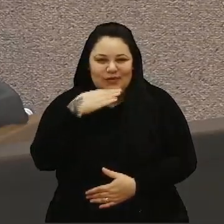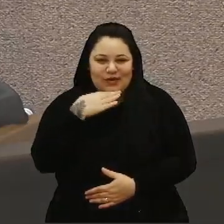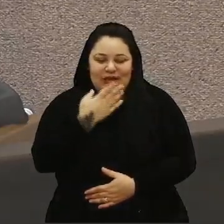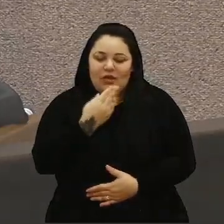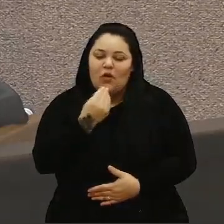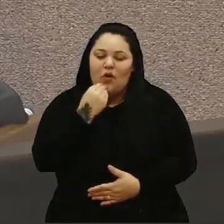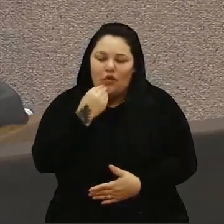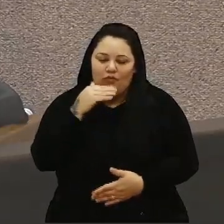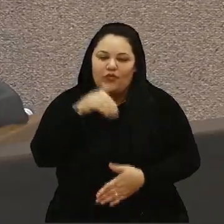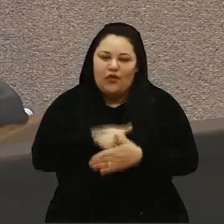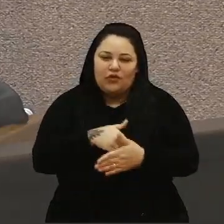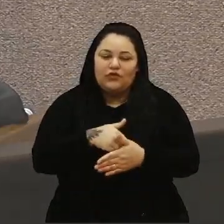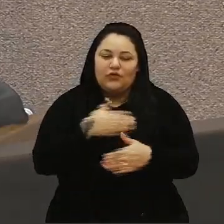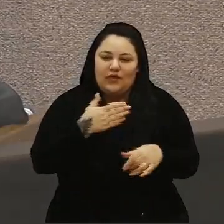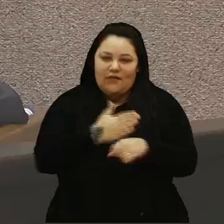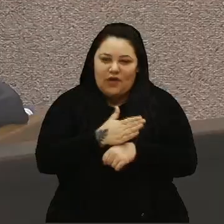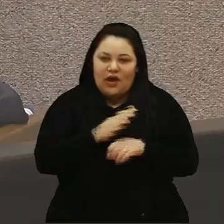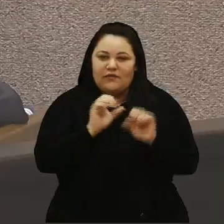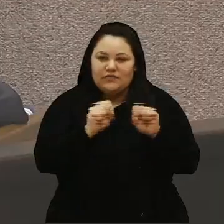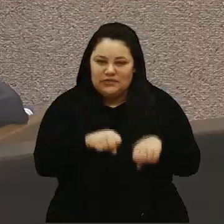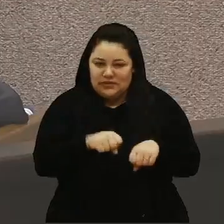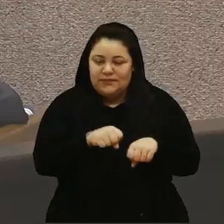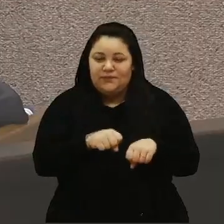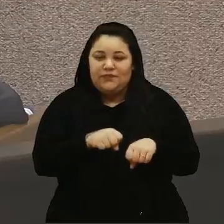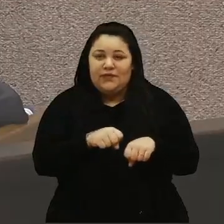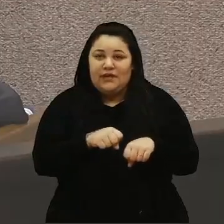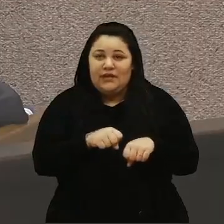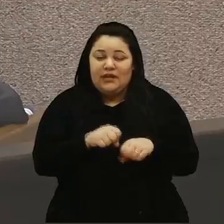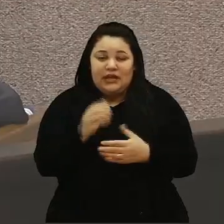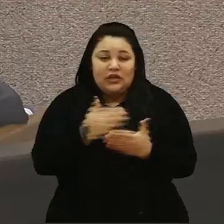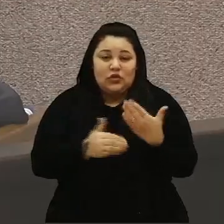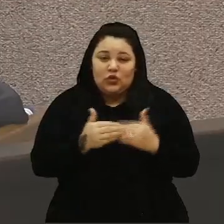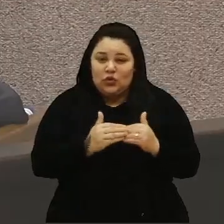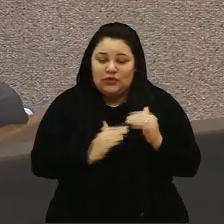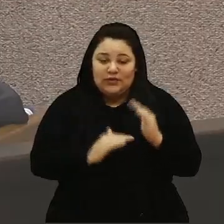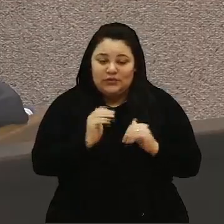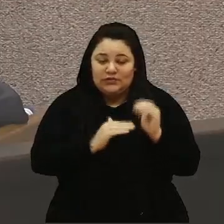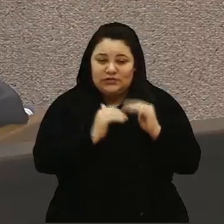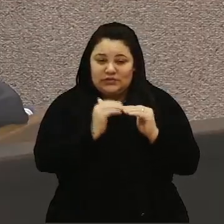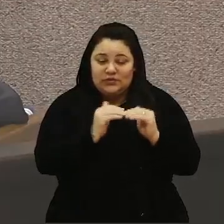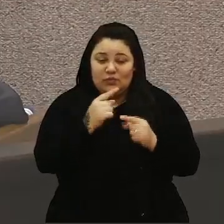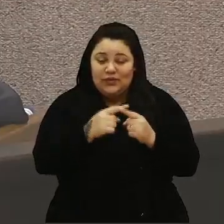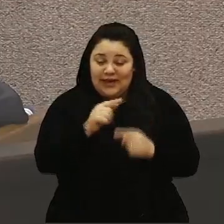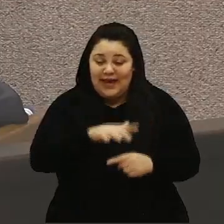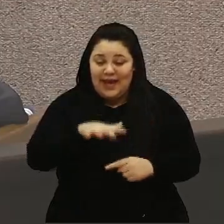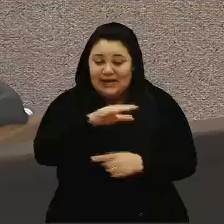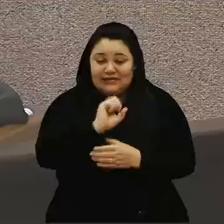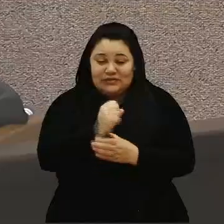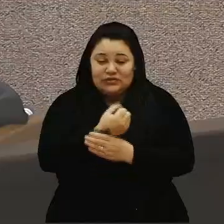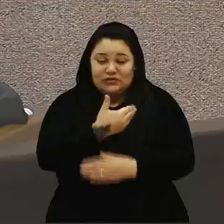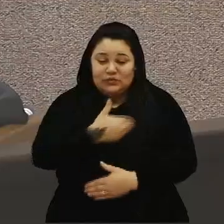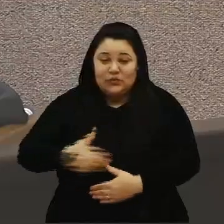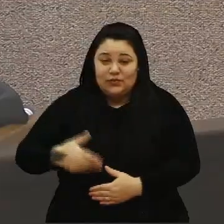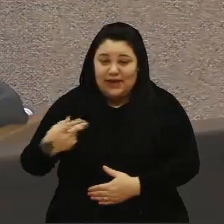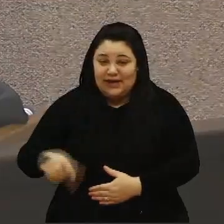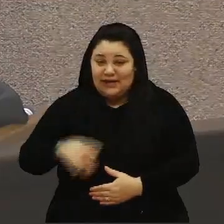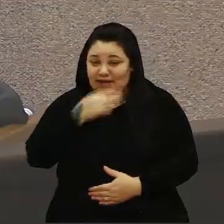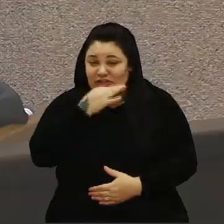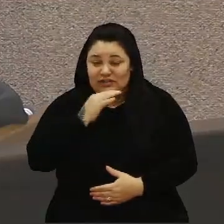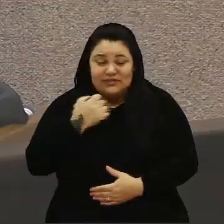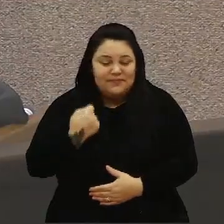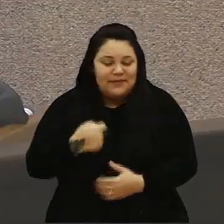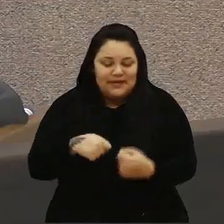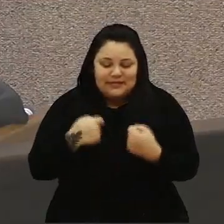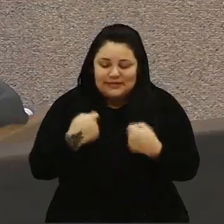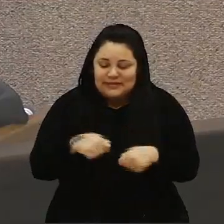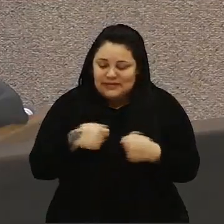votarei favorável e que essas construções continuem, porque a área de segurança pública do nosso município precisa sempre. A questão da